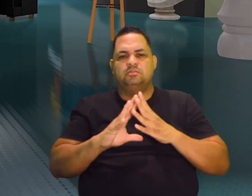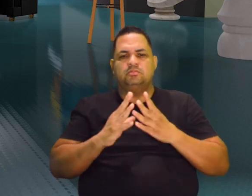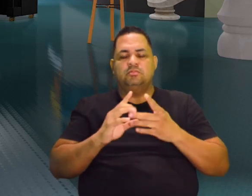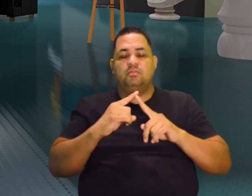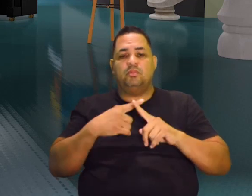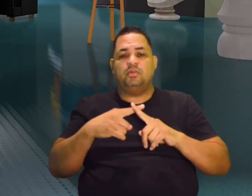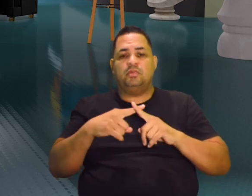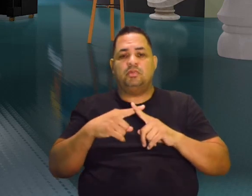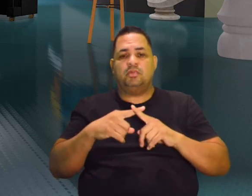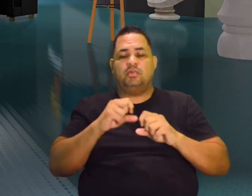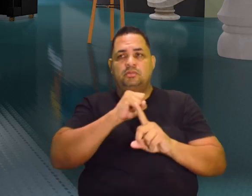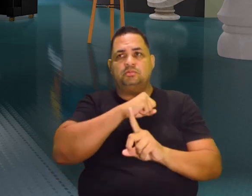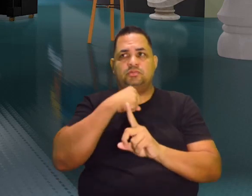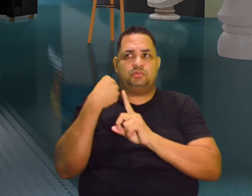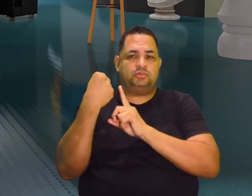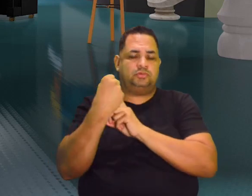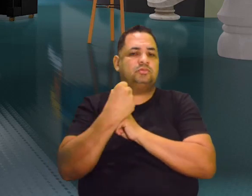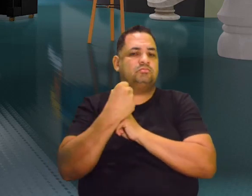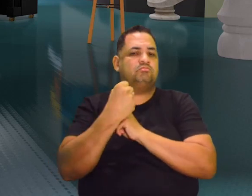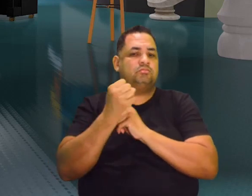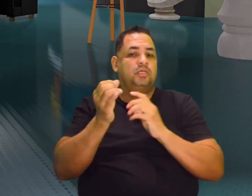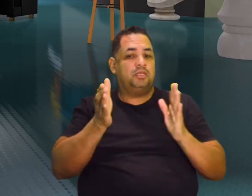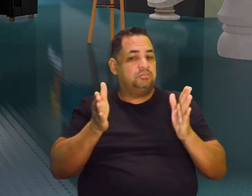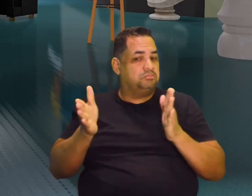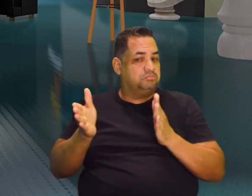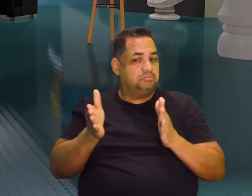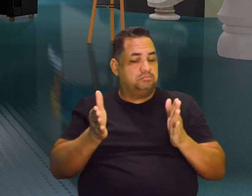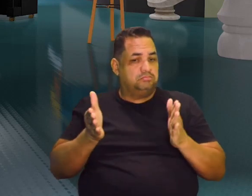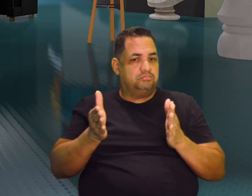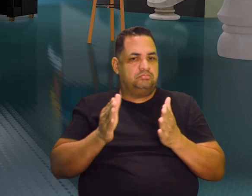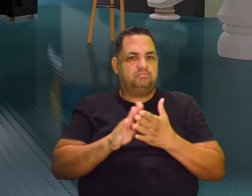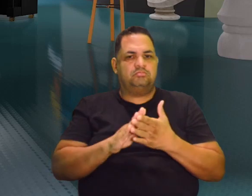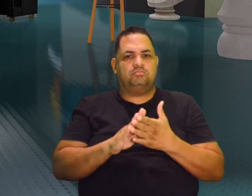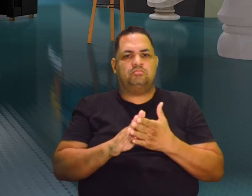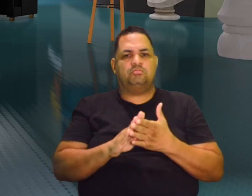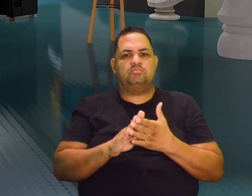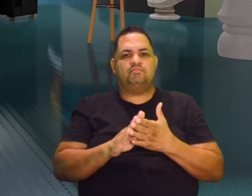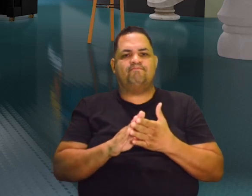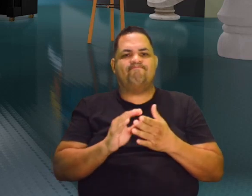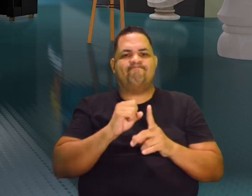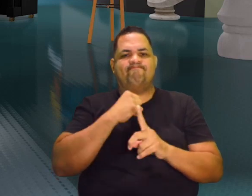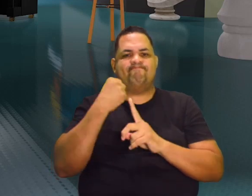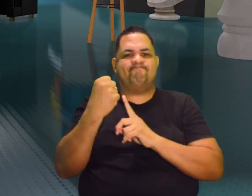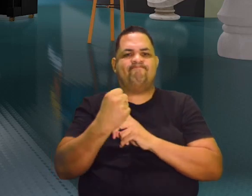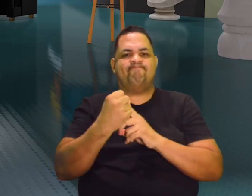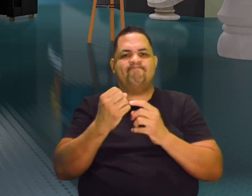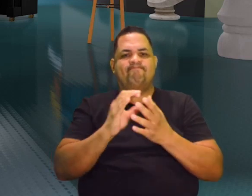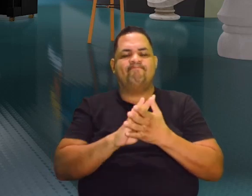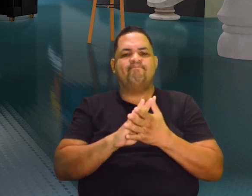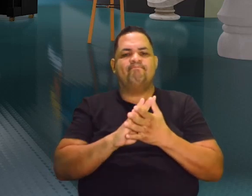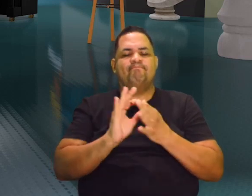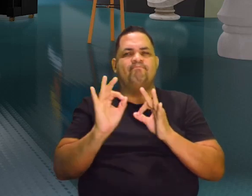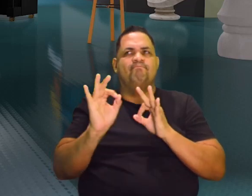sociedade, como vocês já estudam muito isso em história, a sociedade ela era